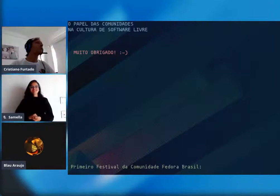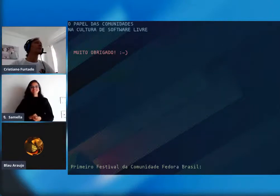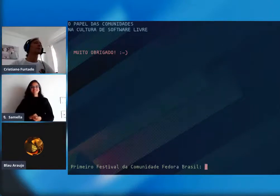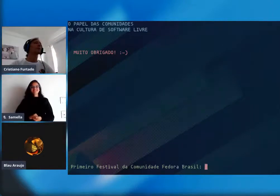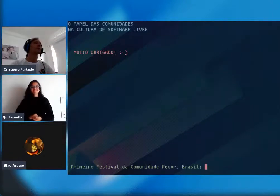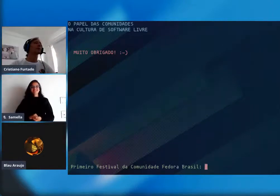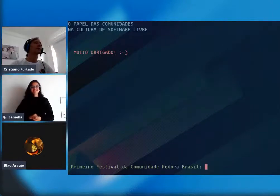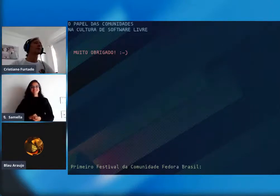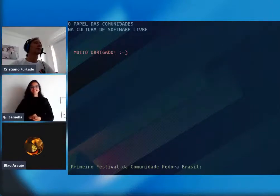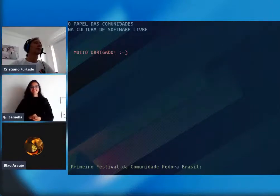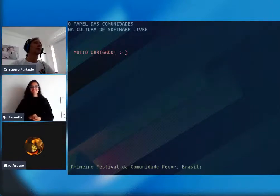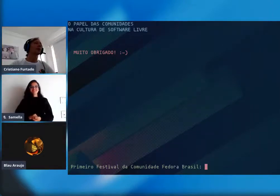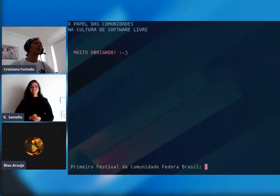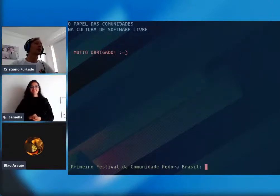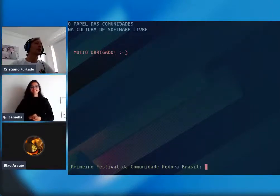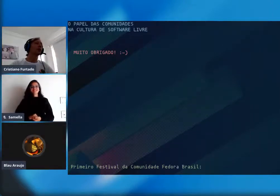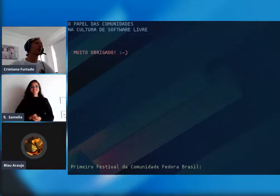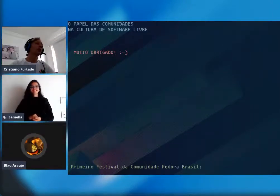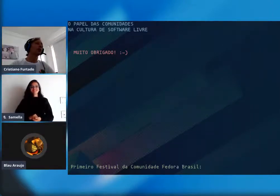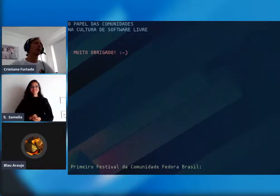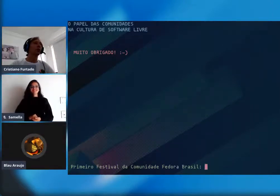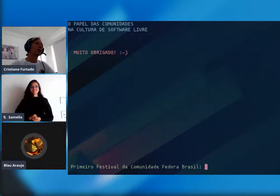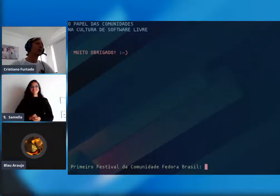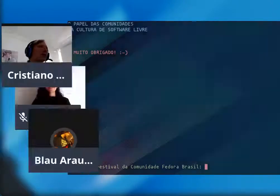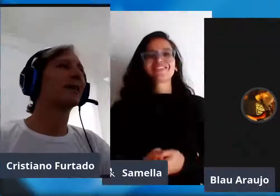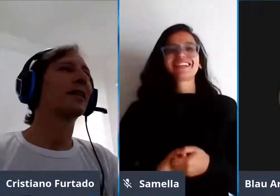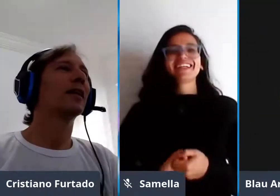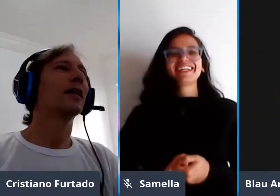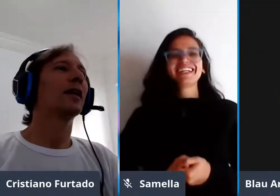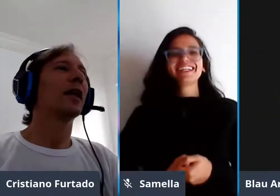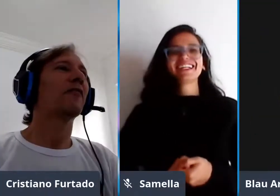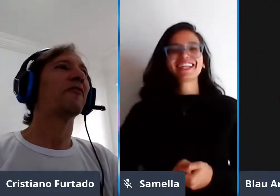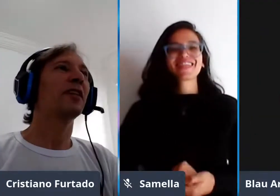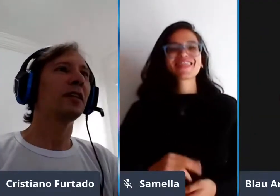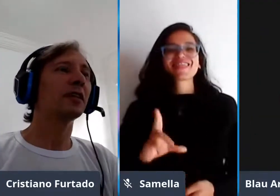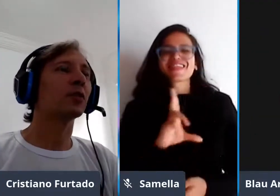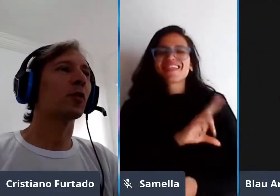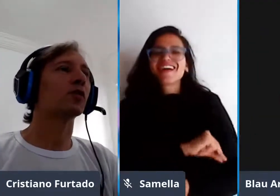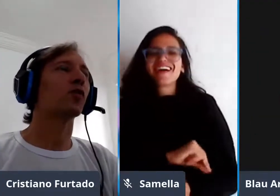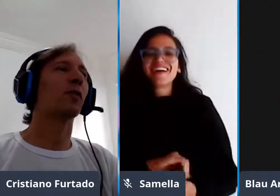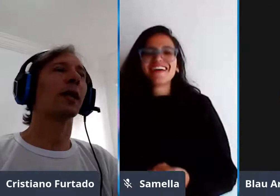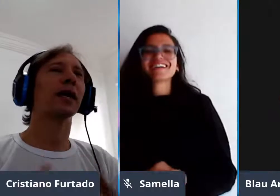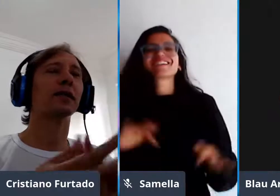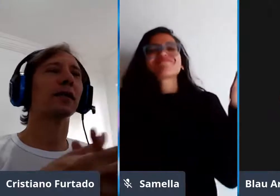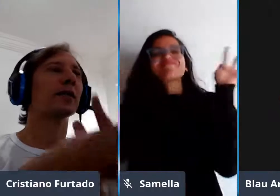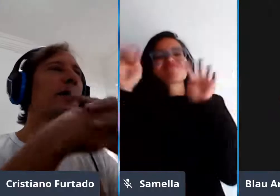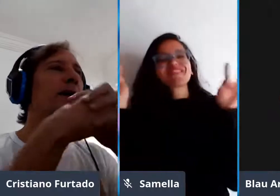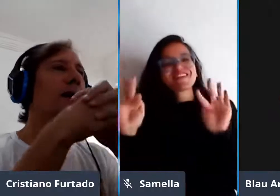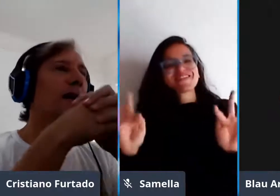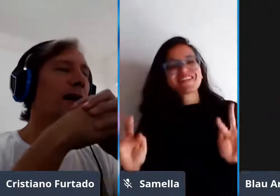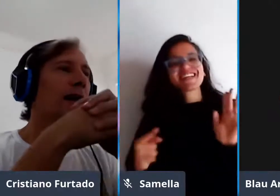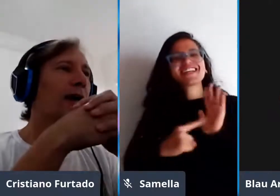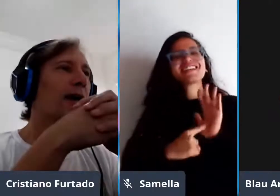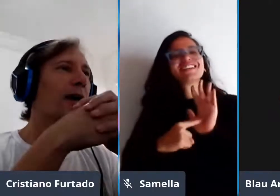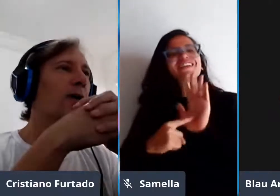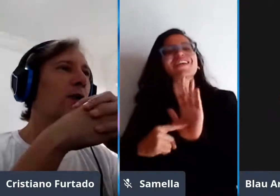uau estou né feliz com a sua palestra